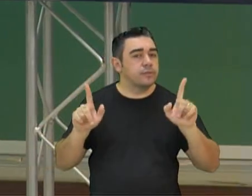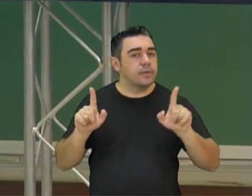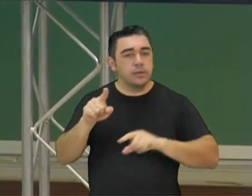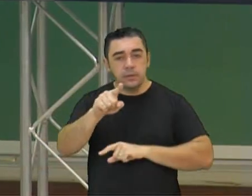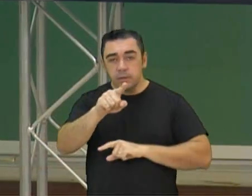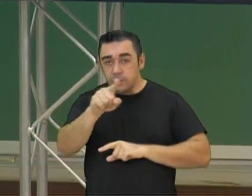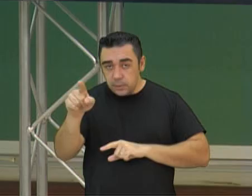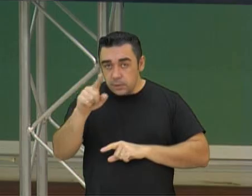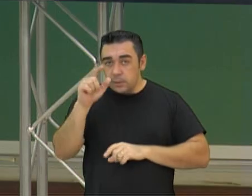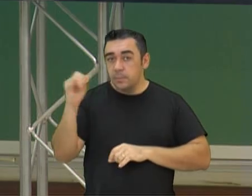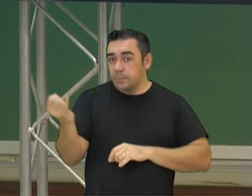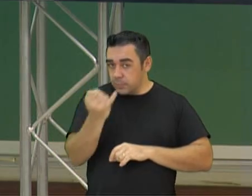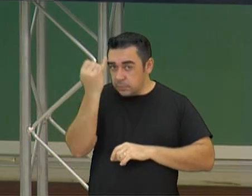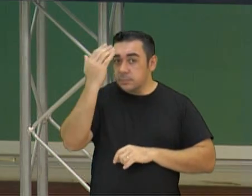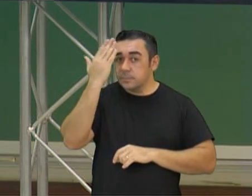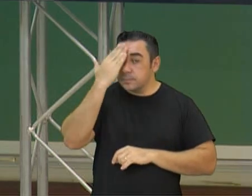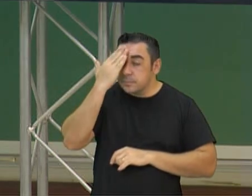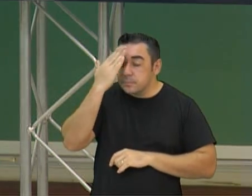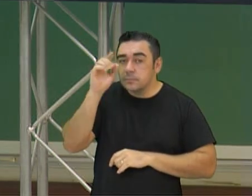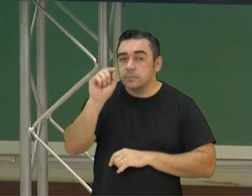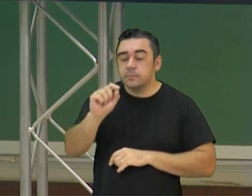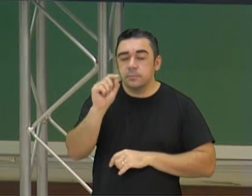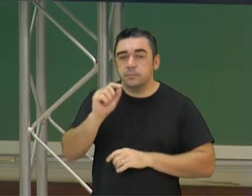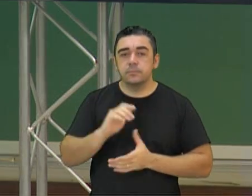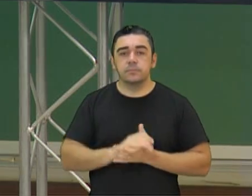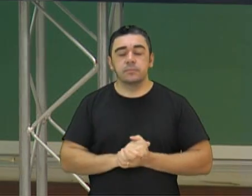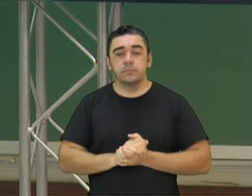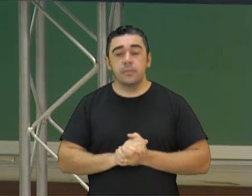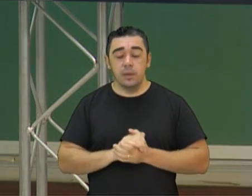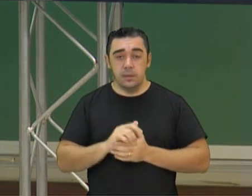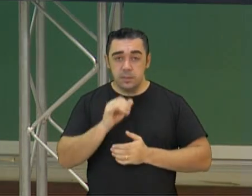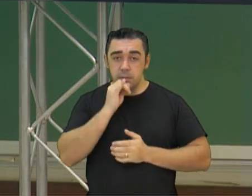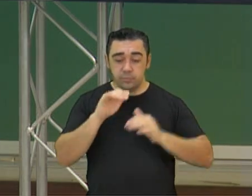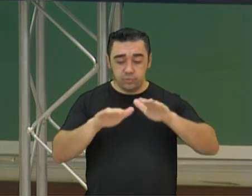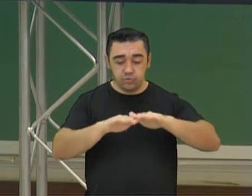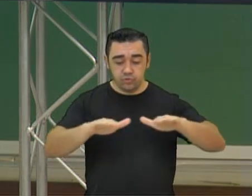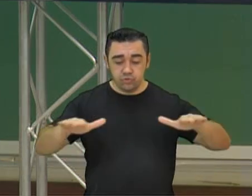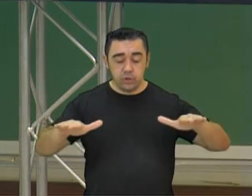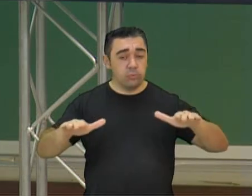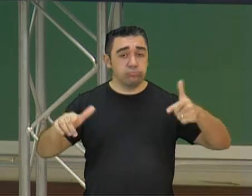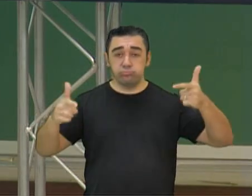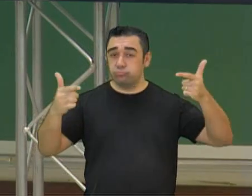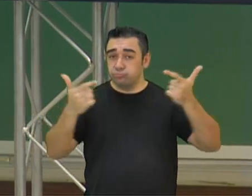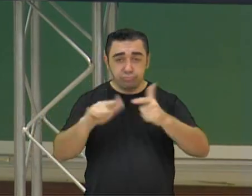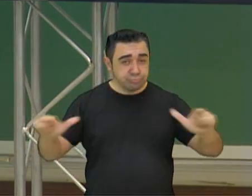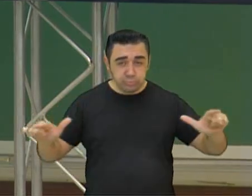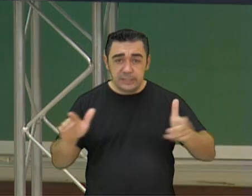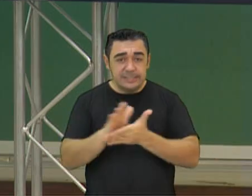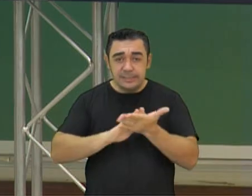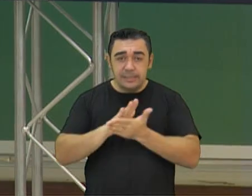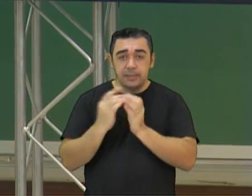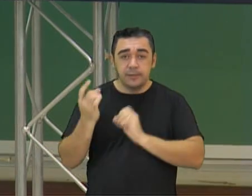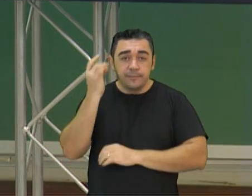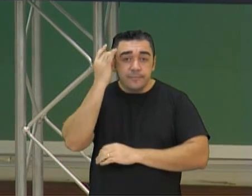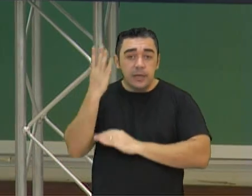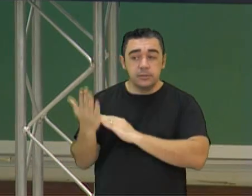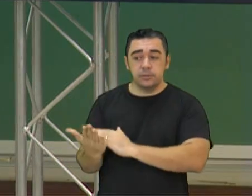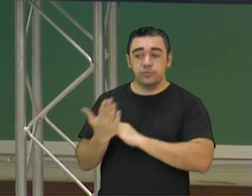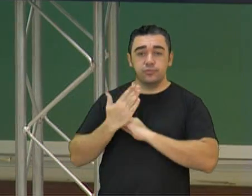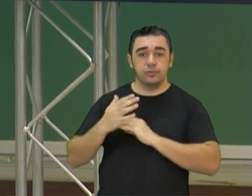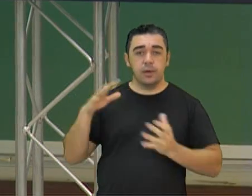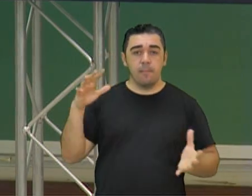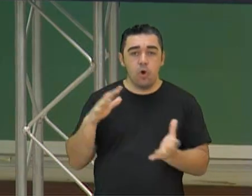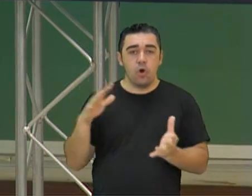importante eu dizer para vocês é a questão que no solo não existe molas para facilitar o teu